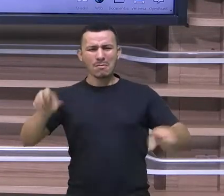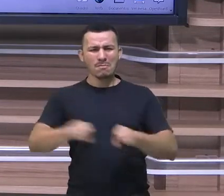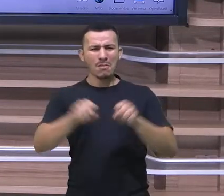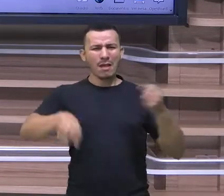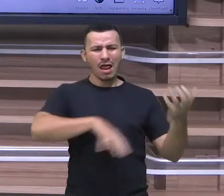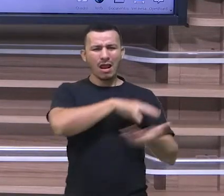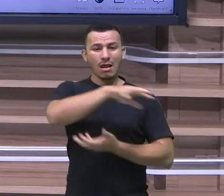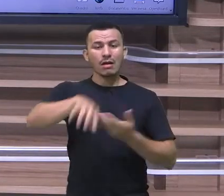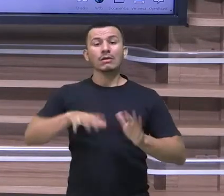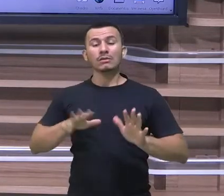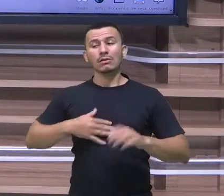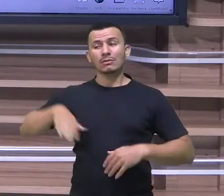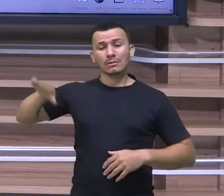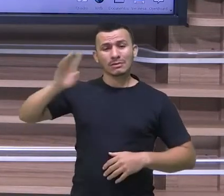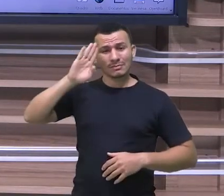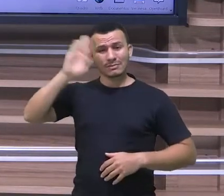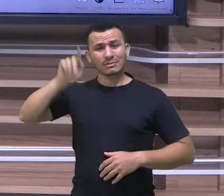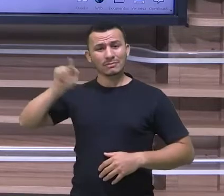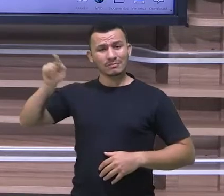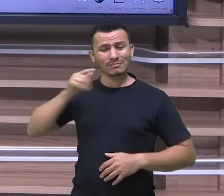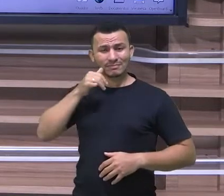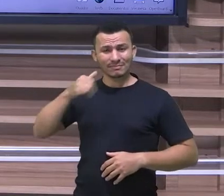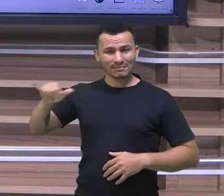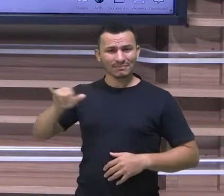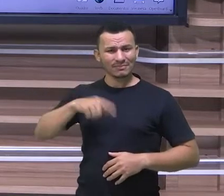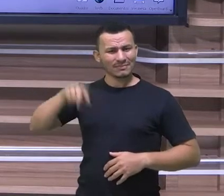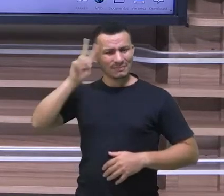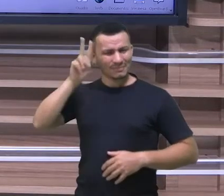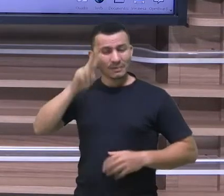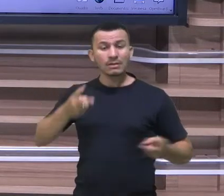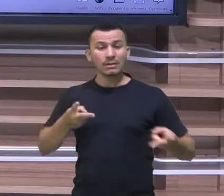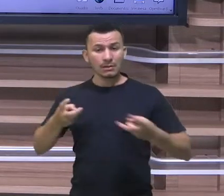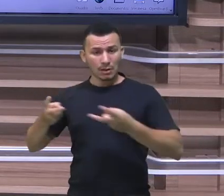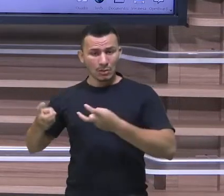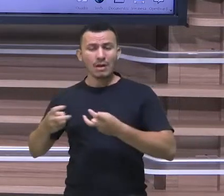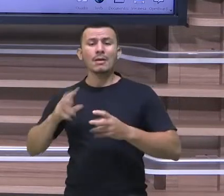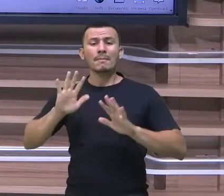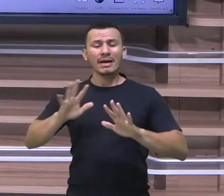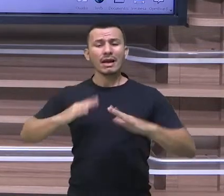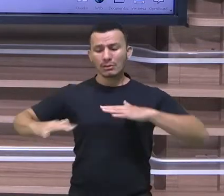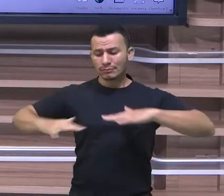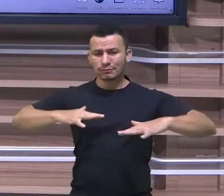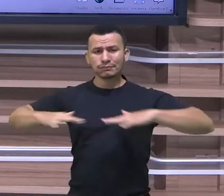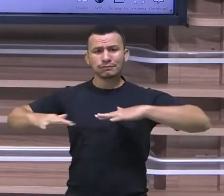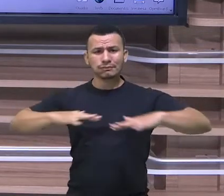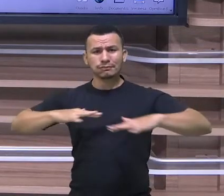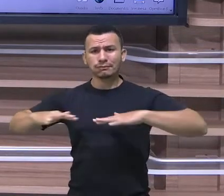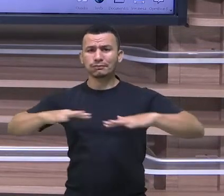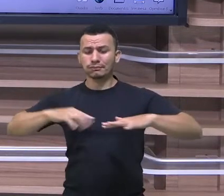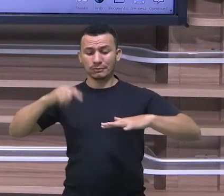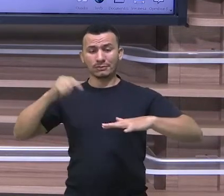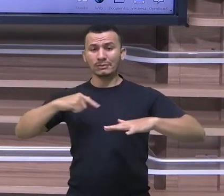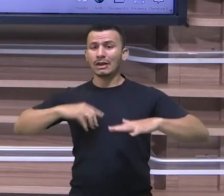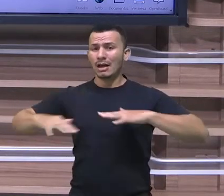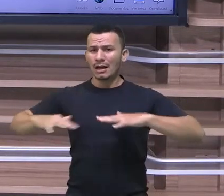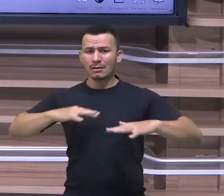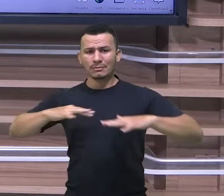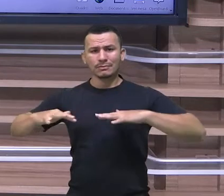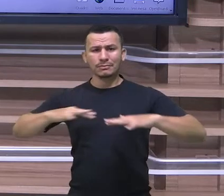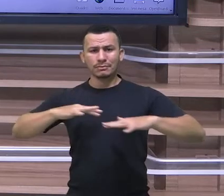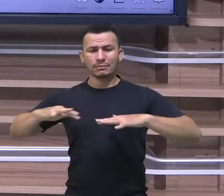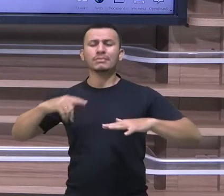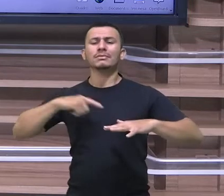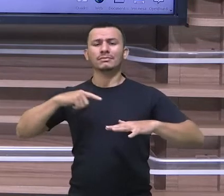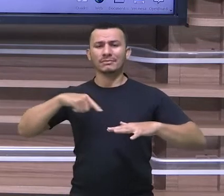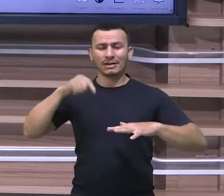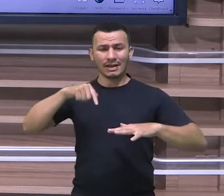né, essas fontes de energia nuclear que a gente já está observando, e com esses terremotos houve um movimento aonde